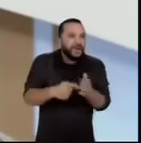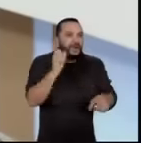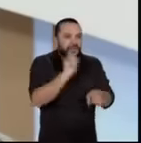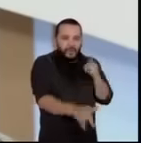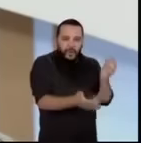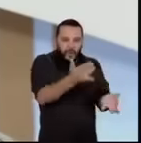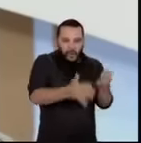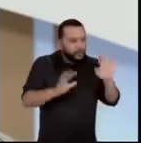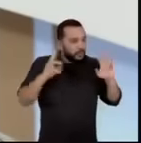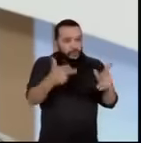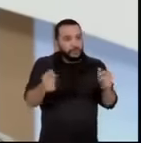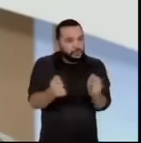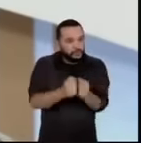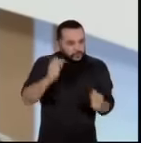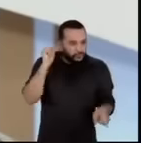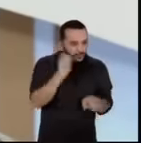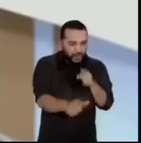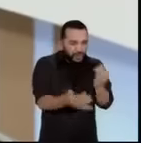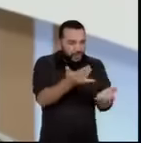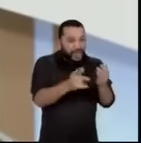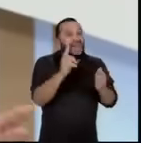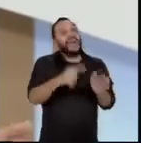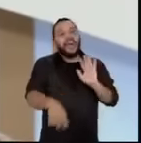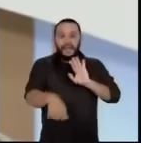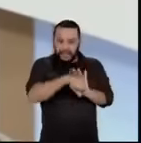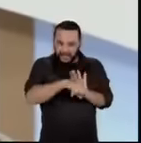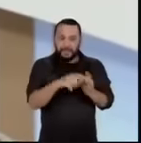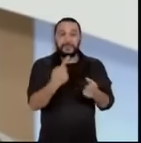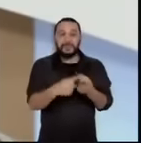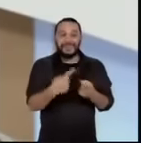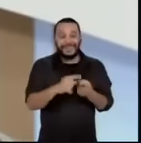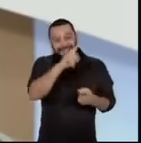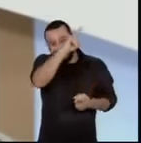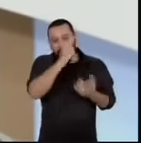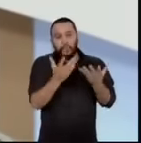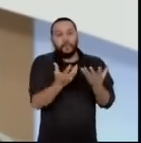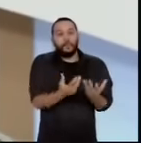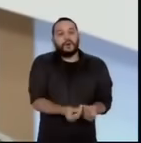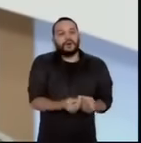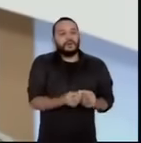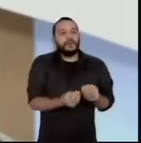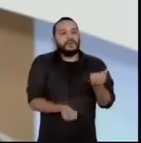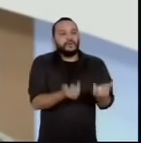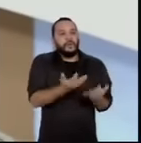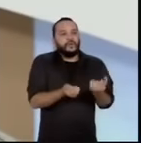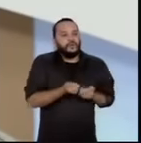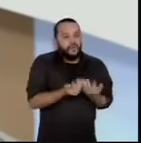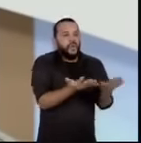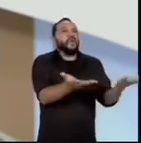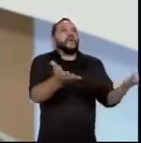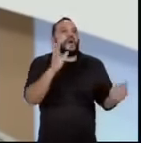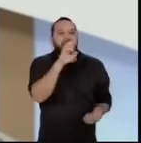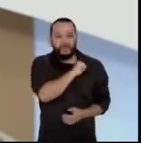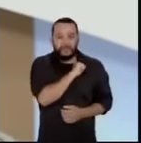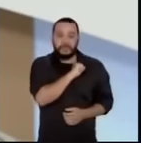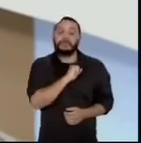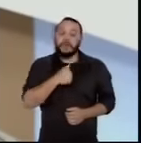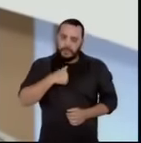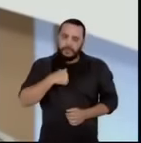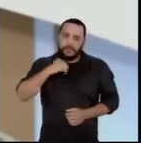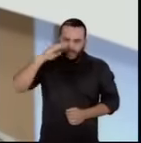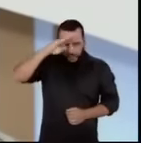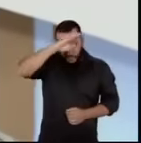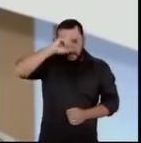crime, né? Sobretudo nesse momento seco em que o fogo prolifera facilmente, etc. Então o presidente determinou que se investigue,